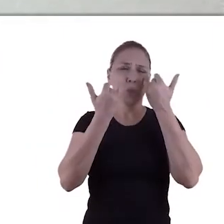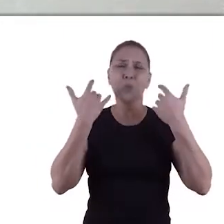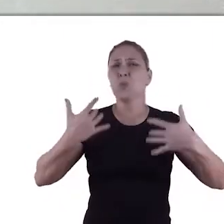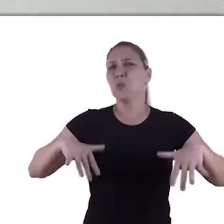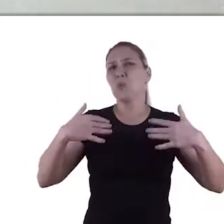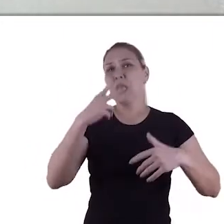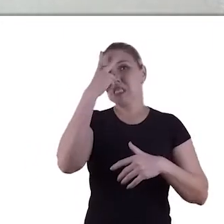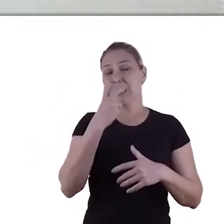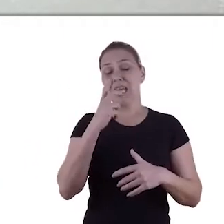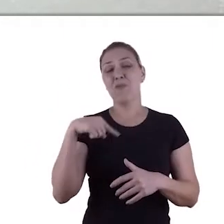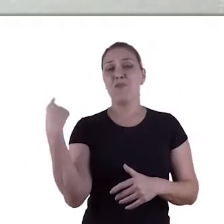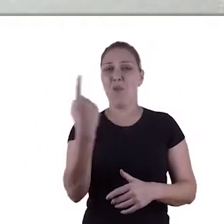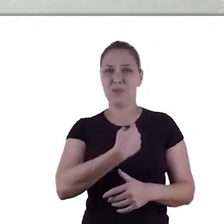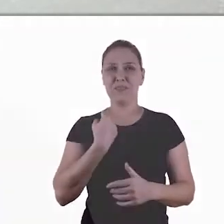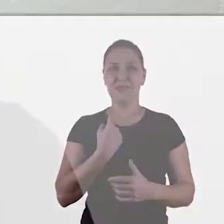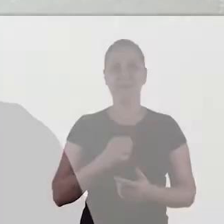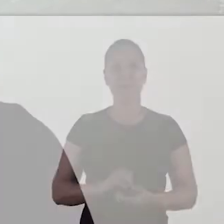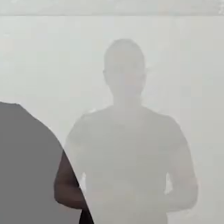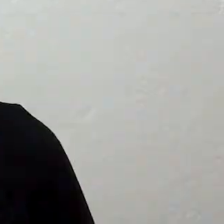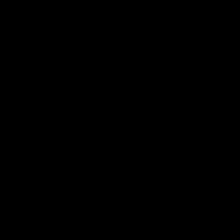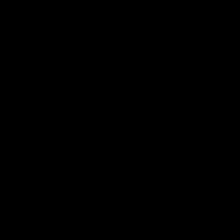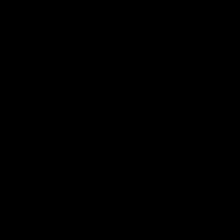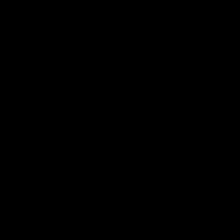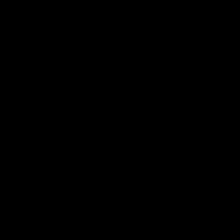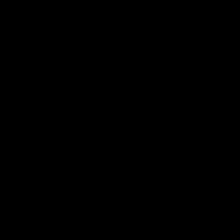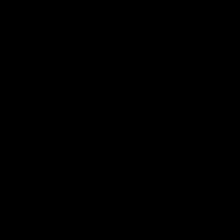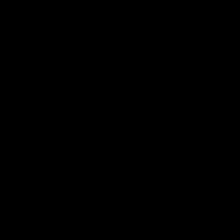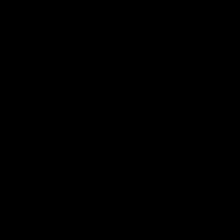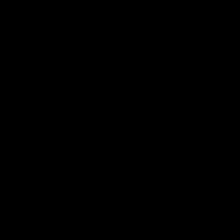muito grande de informação para nós que somos cegos.